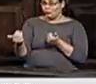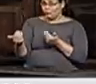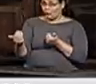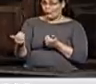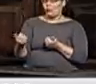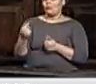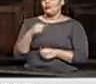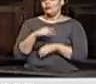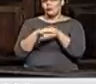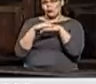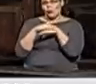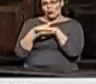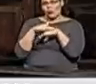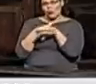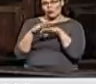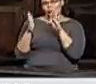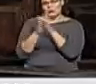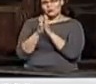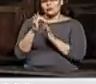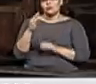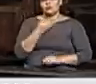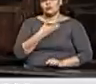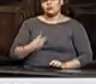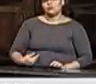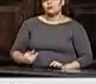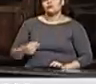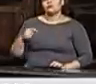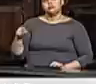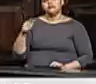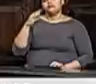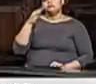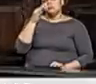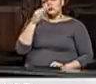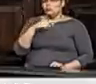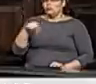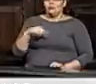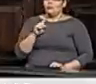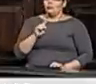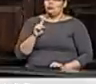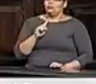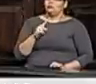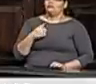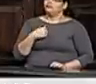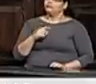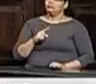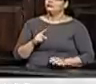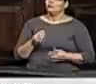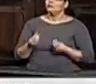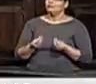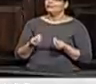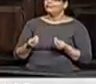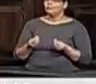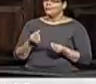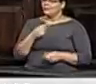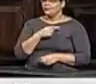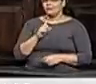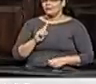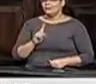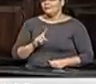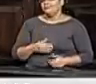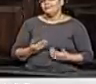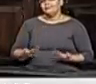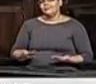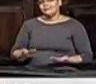e conversa com o governador, diga para ele que nenhum de nós merece isso, que o senhor não merece